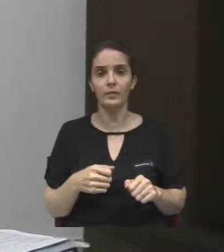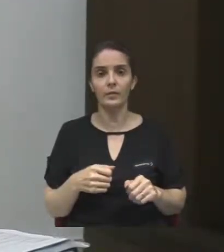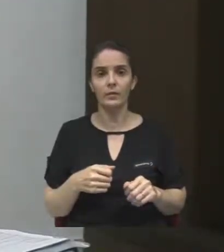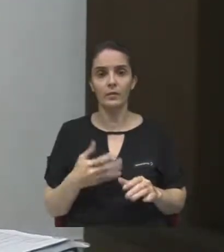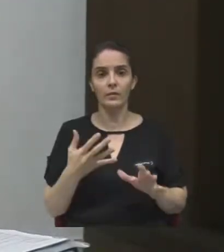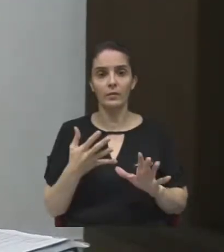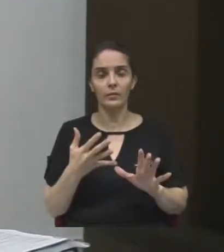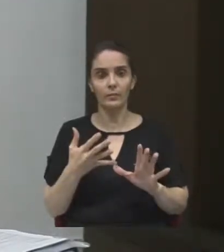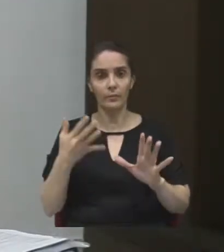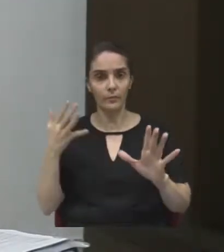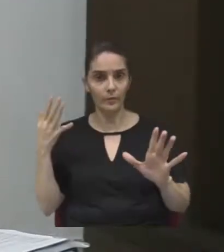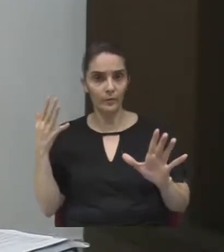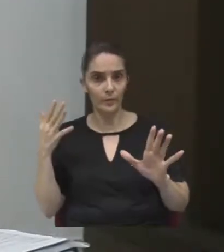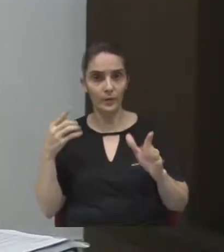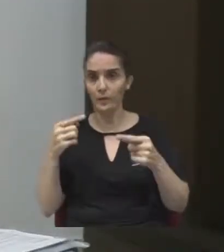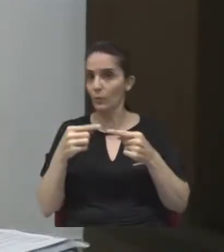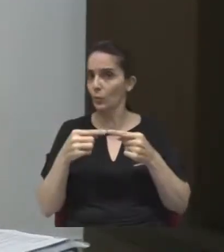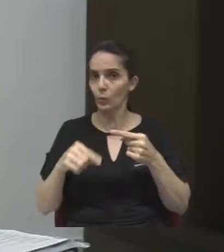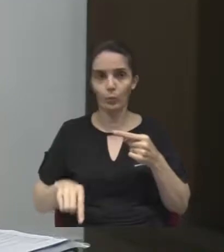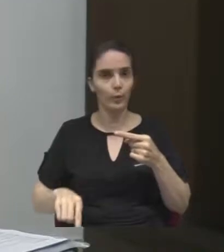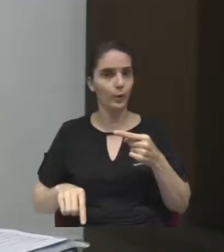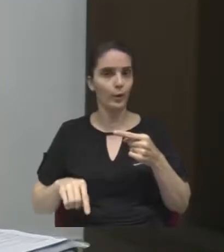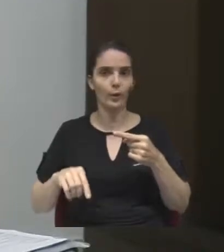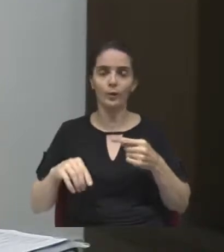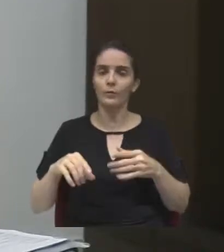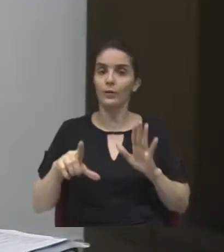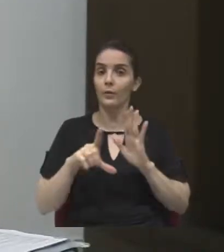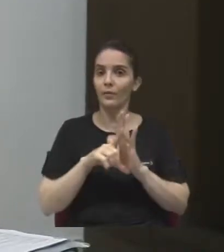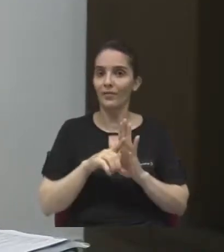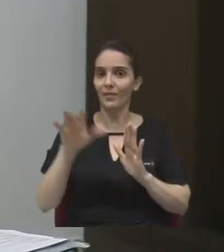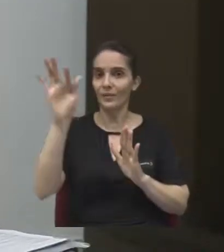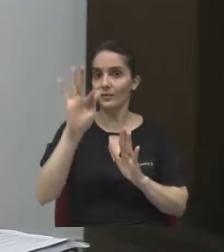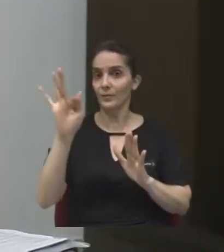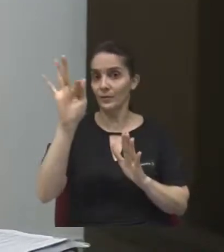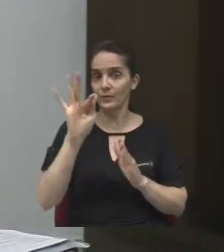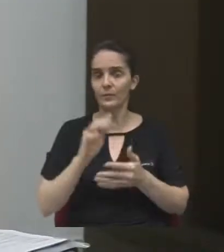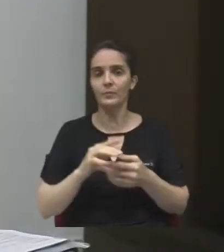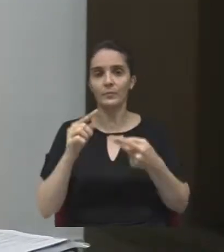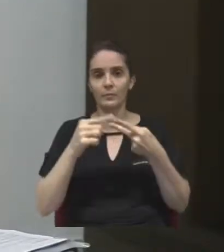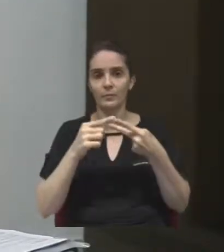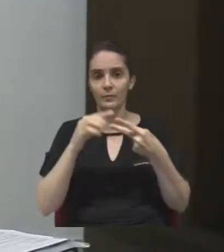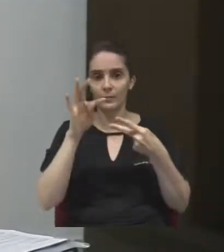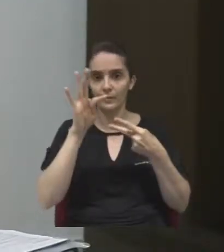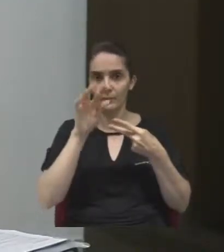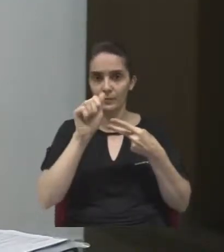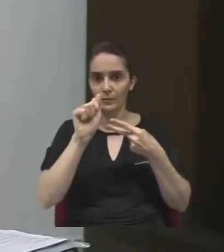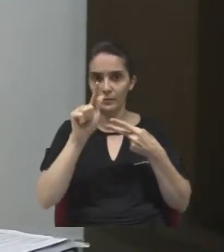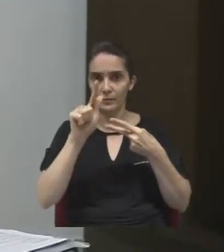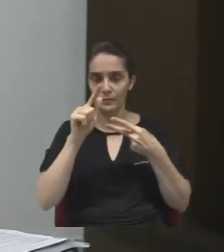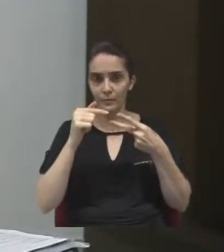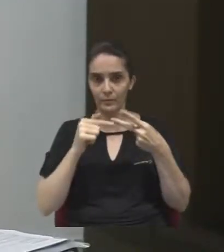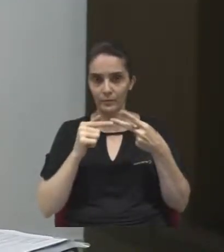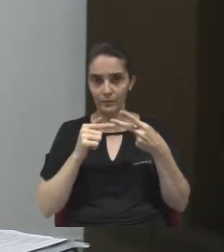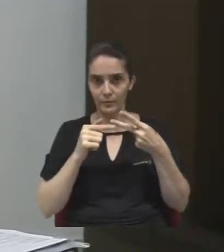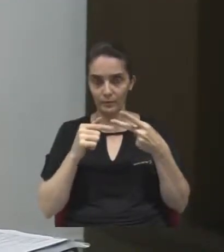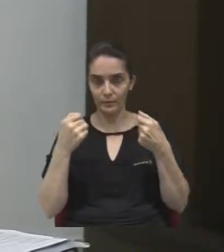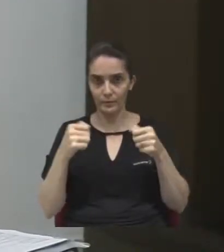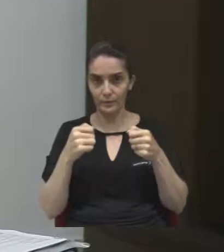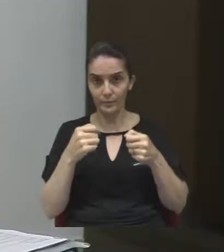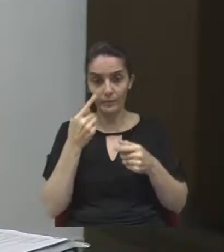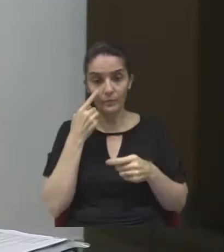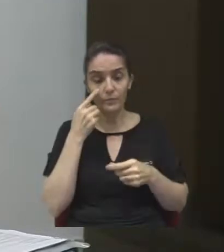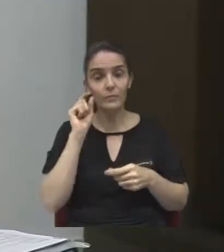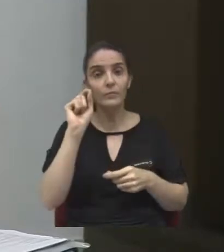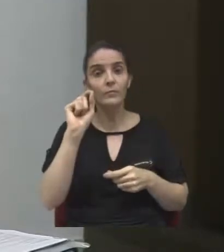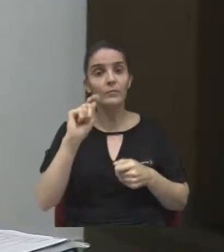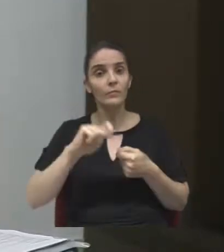Então, precisamos, mais uma vez, são dois assuntos diferentes. Para mim, está aqui. Outro, vamos ver o que podemos